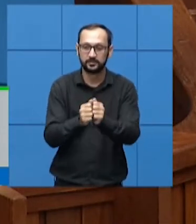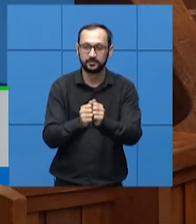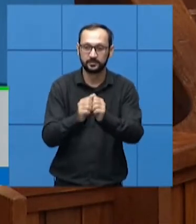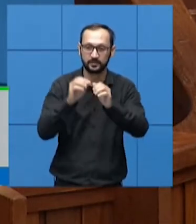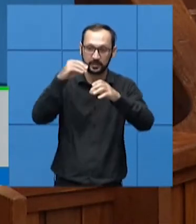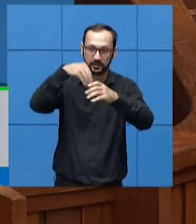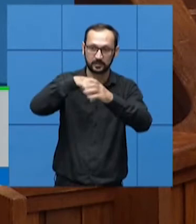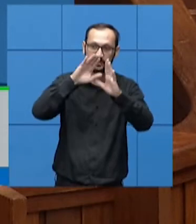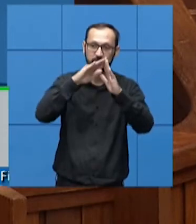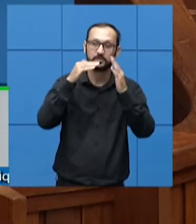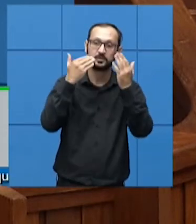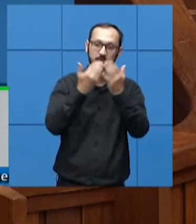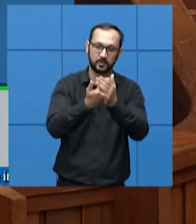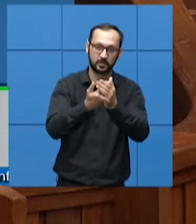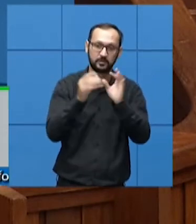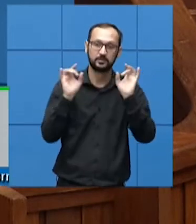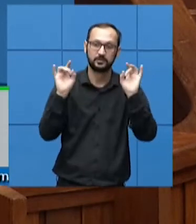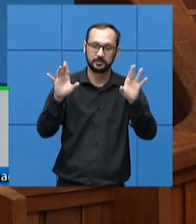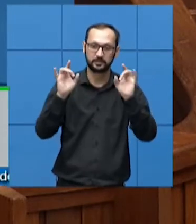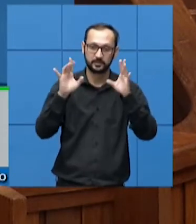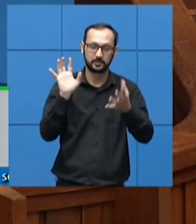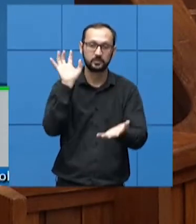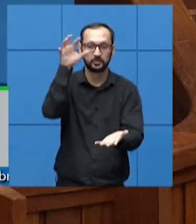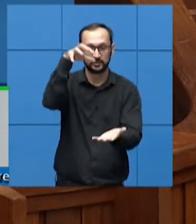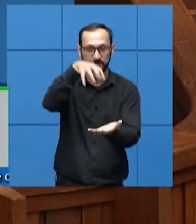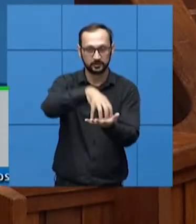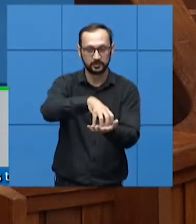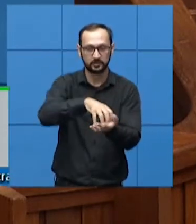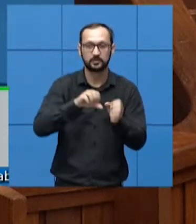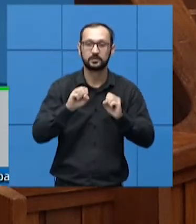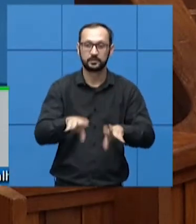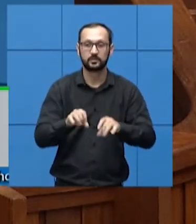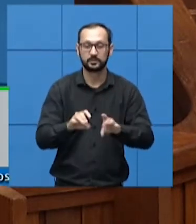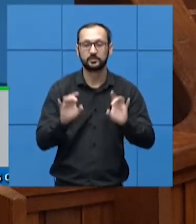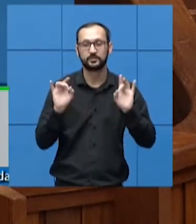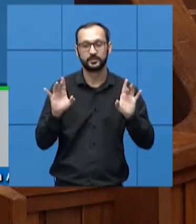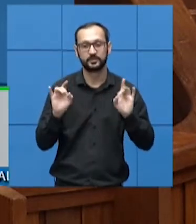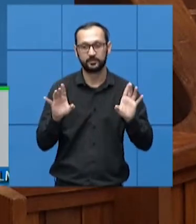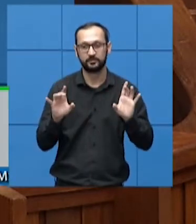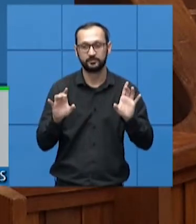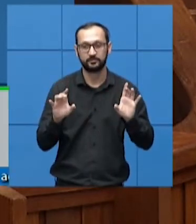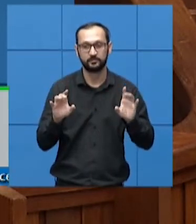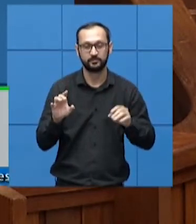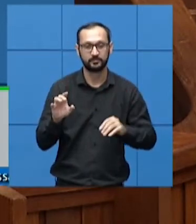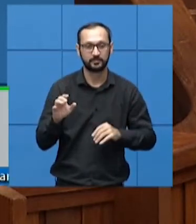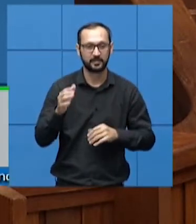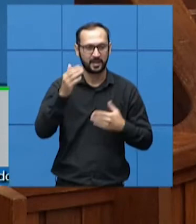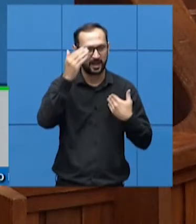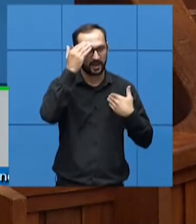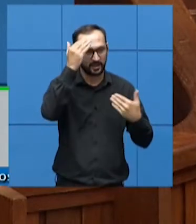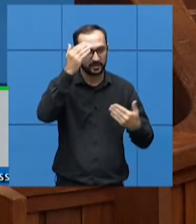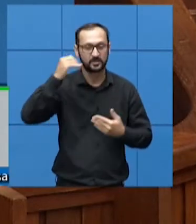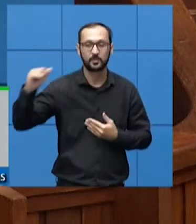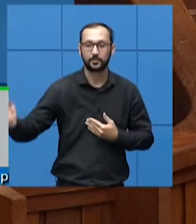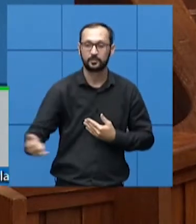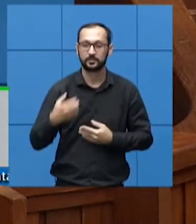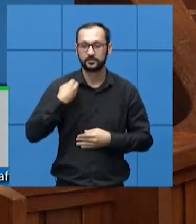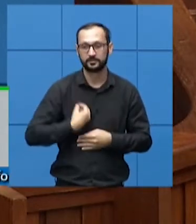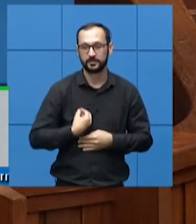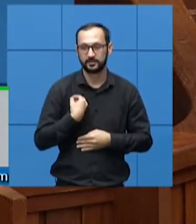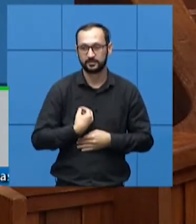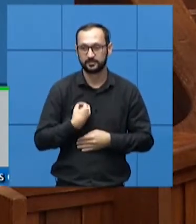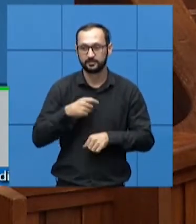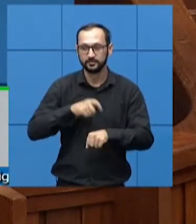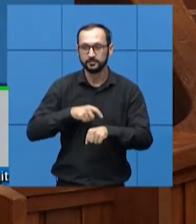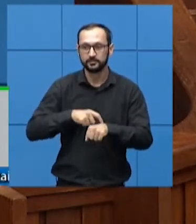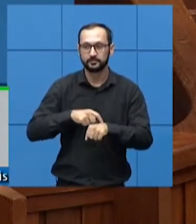escolas especiais e centros educacionais de atendimento educacional especializado. Agradecemos a oportunidade de participarmos